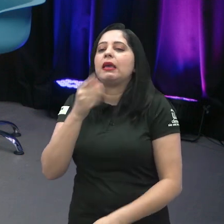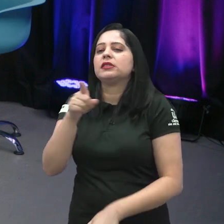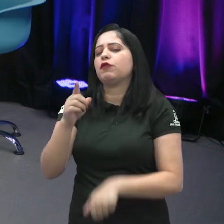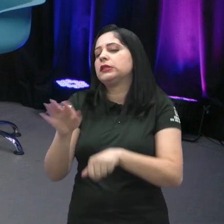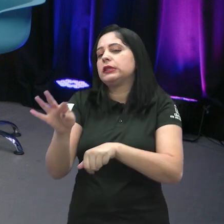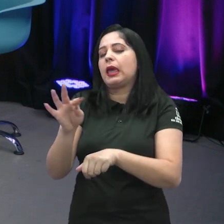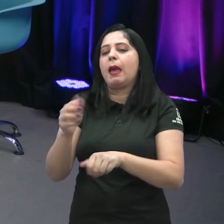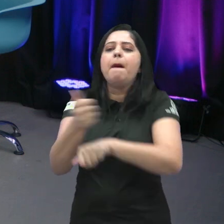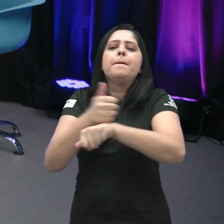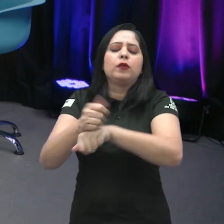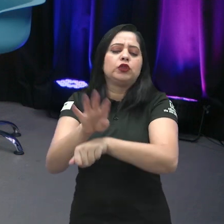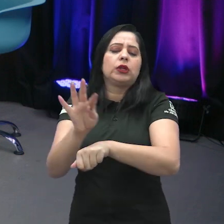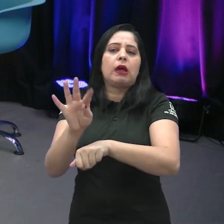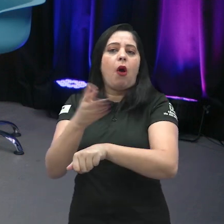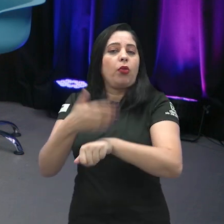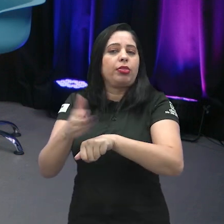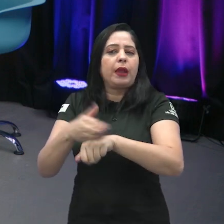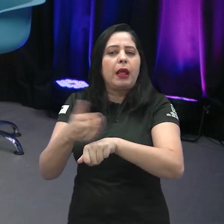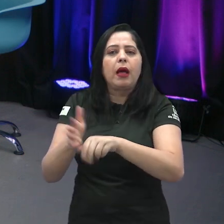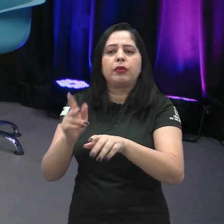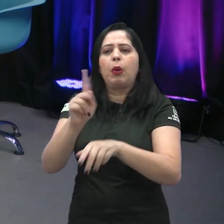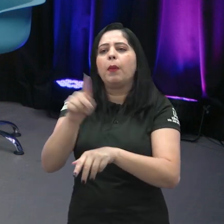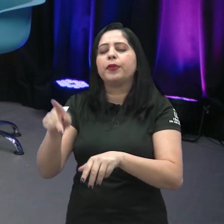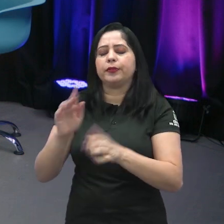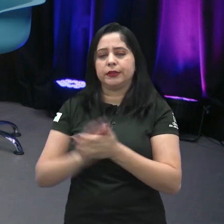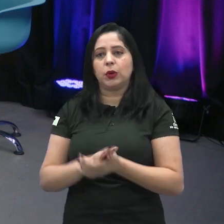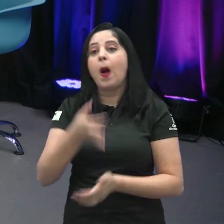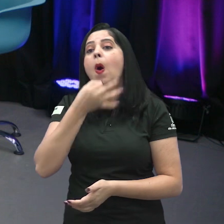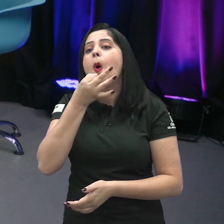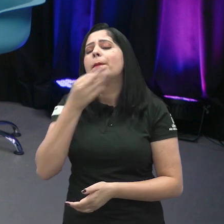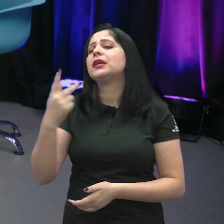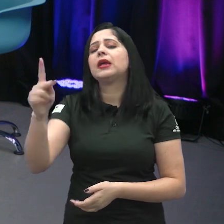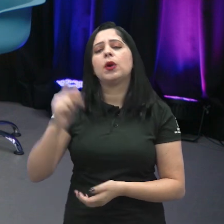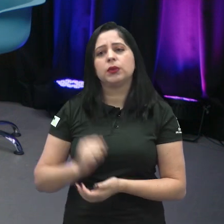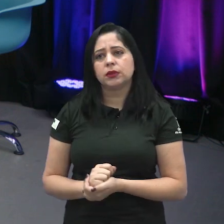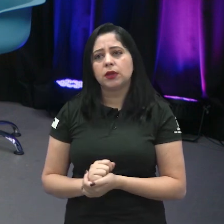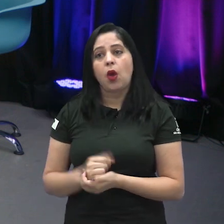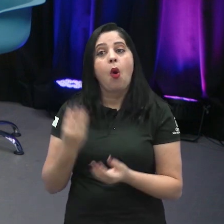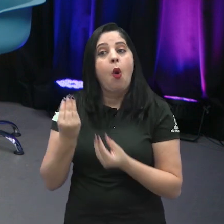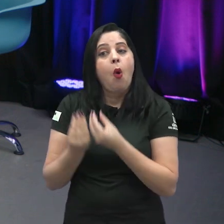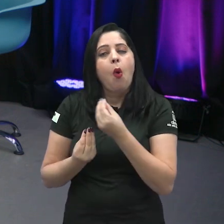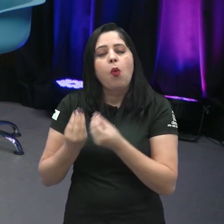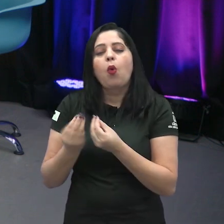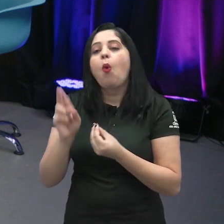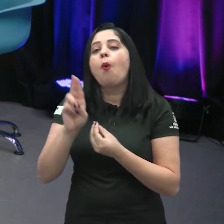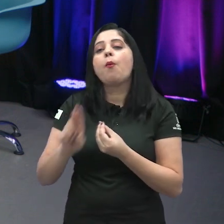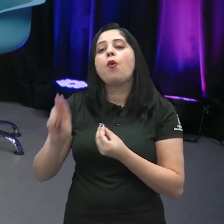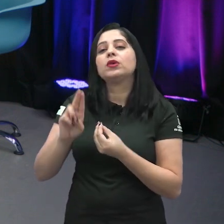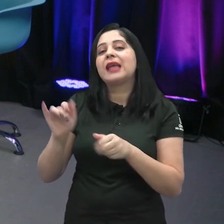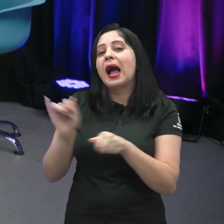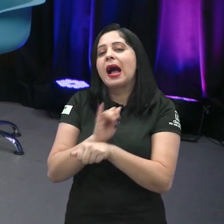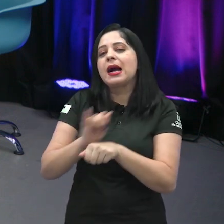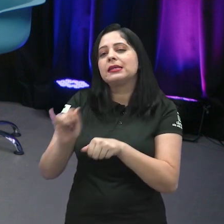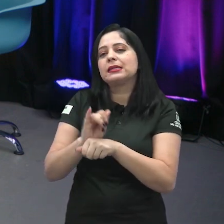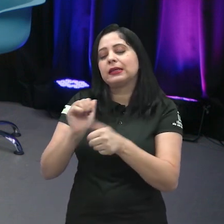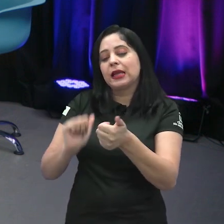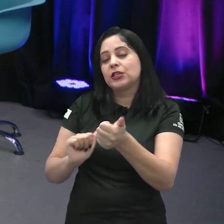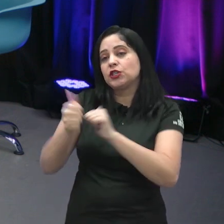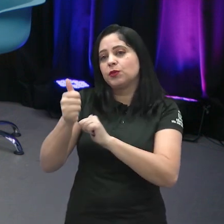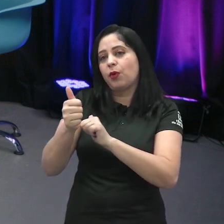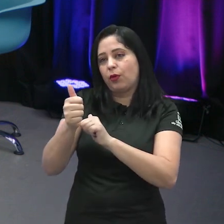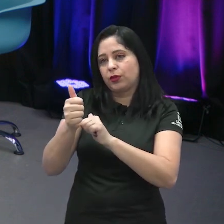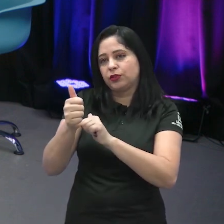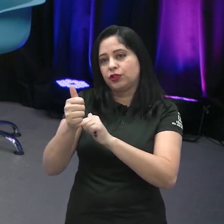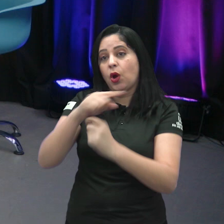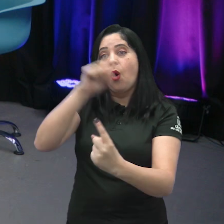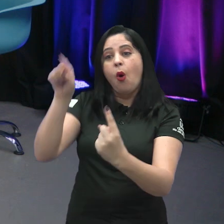como professor, a sua opinião, como que o esporte ele pode ser utilizado para promover não só a